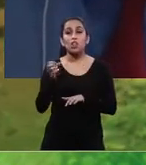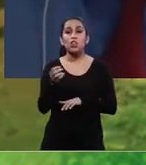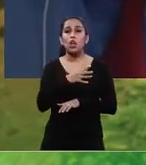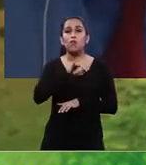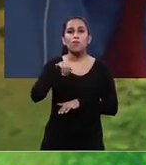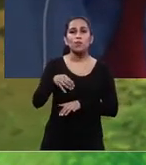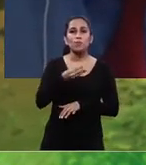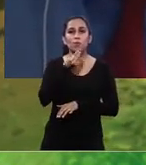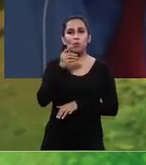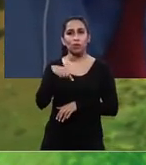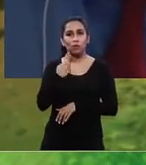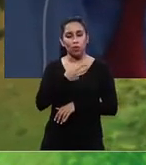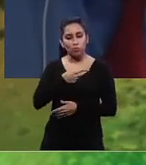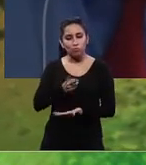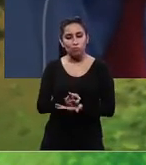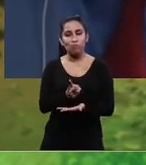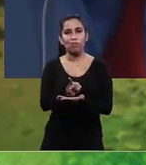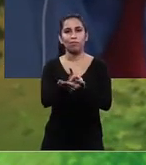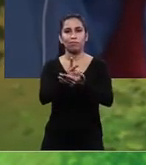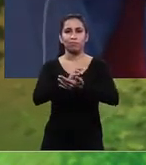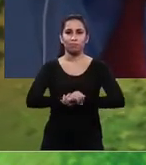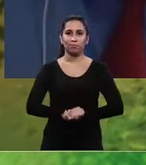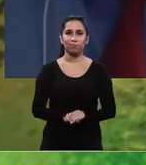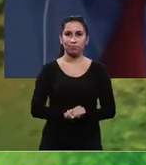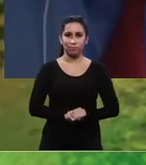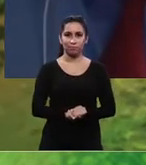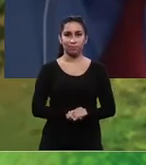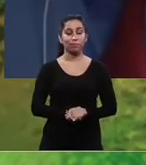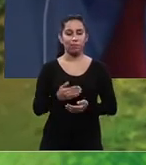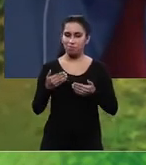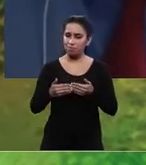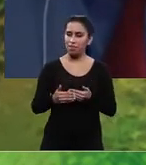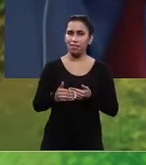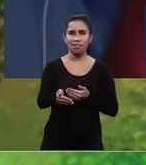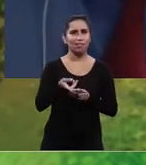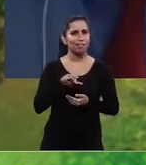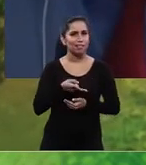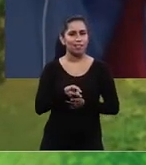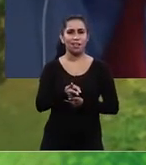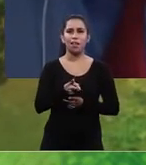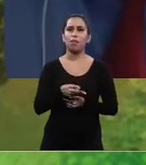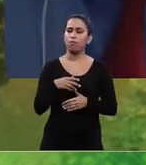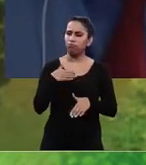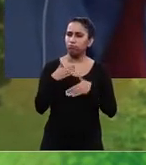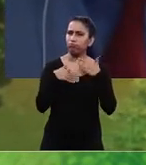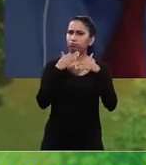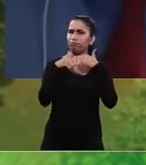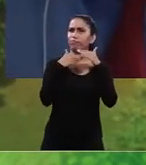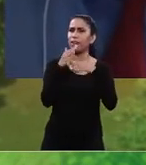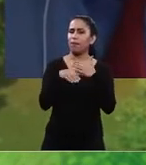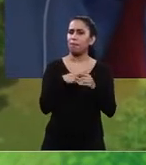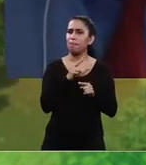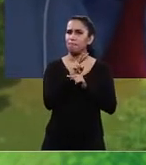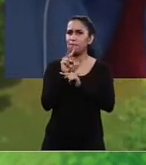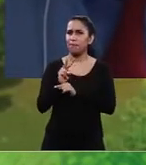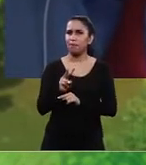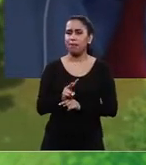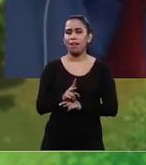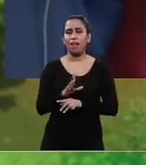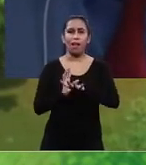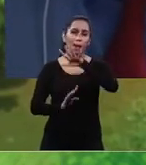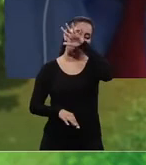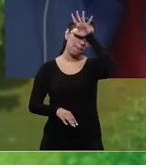e continuaremos a nossa jornada daqui por diante, sempre fazendo crescimento, preservando a nossa